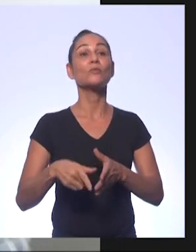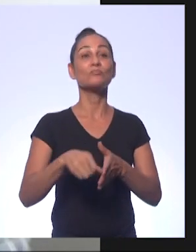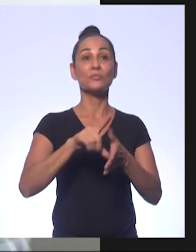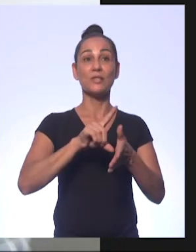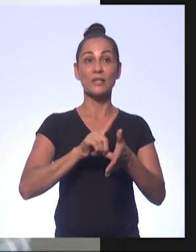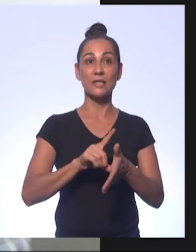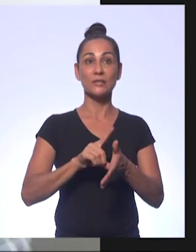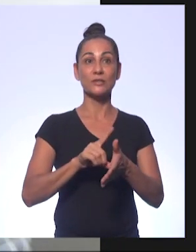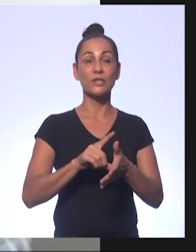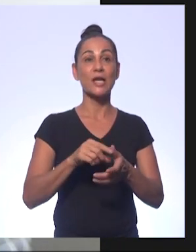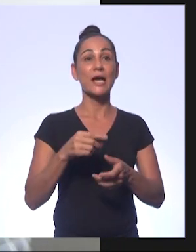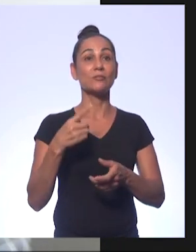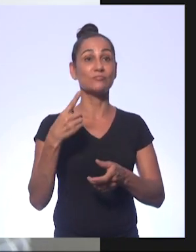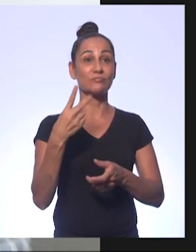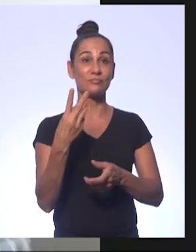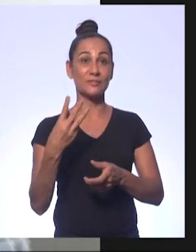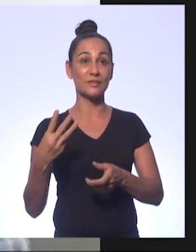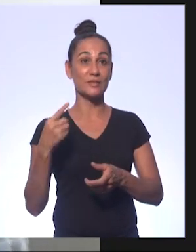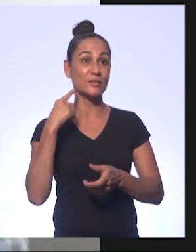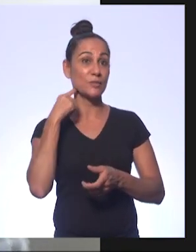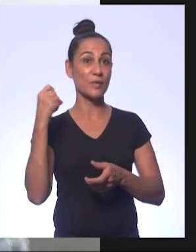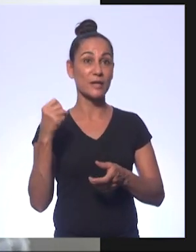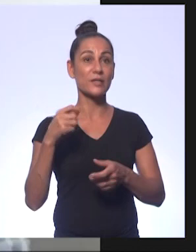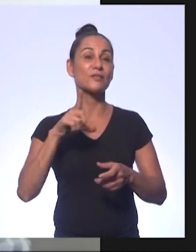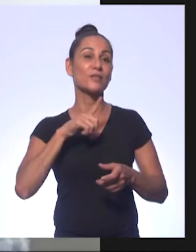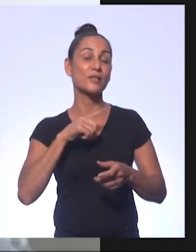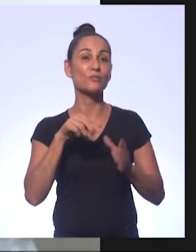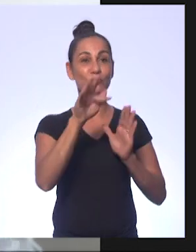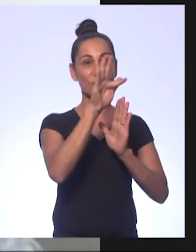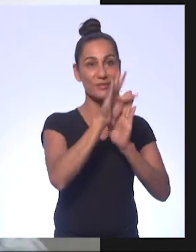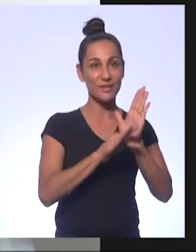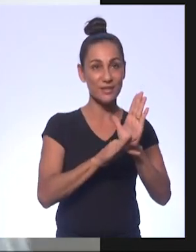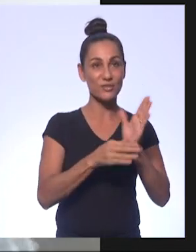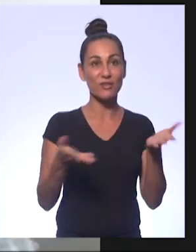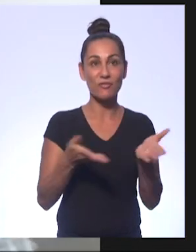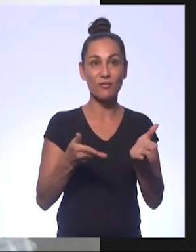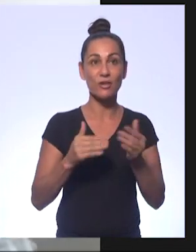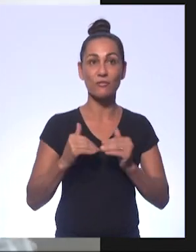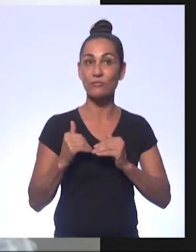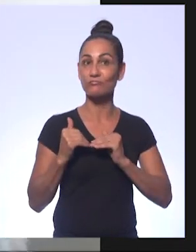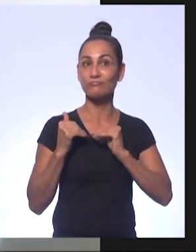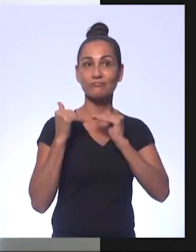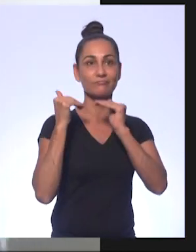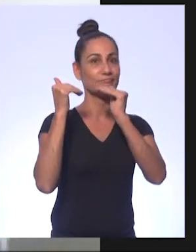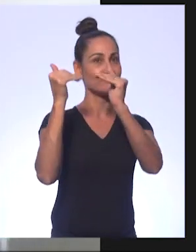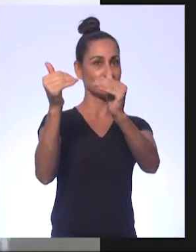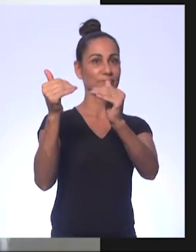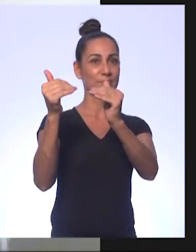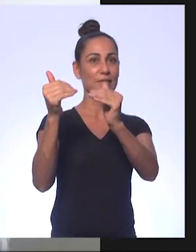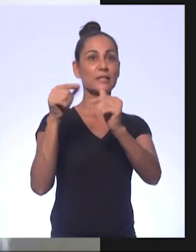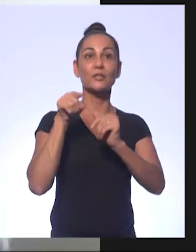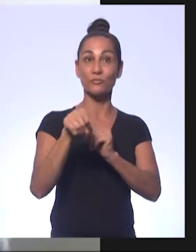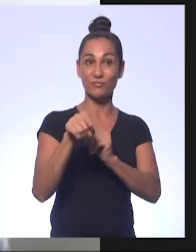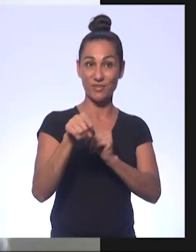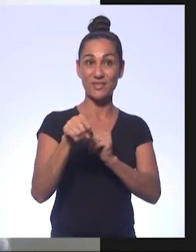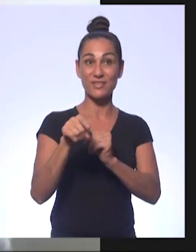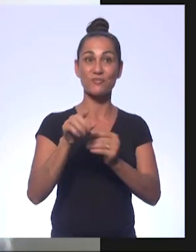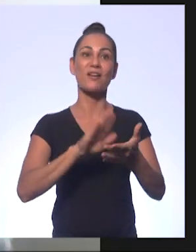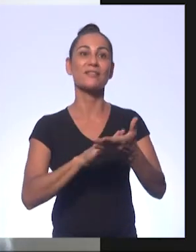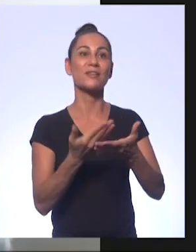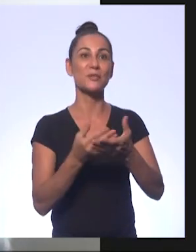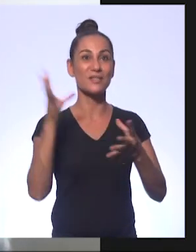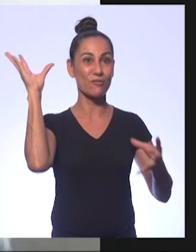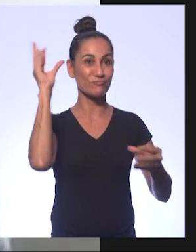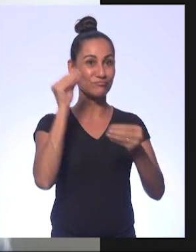o 13 de maio. Então, eu tenho o texto e agora eu vou além do texto. Então, isso é interpretação, isso é